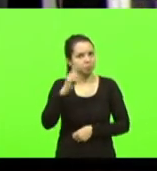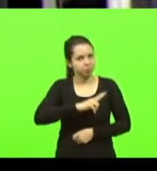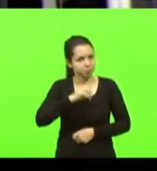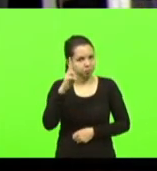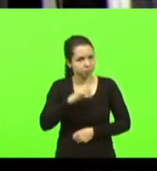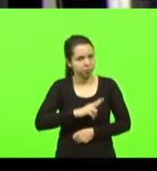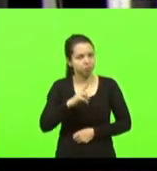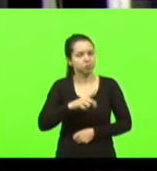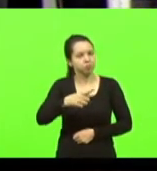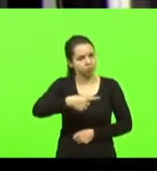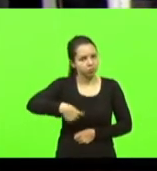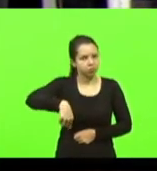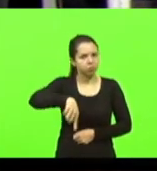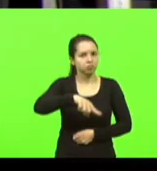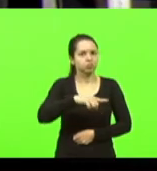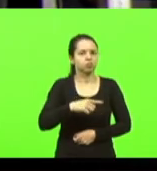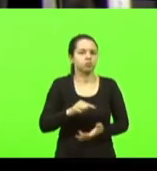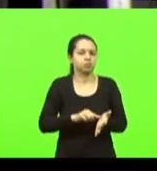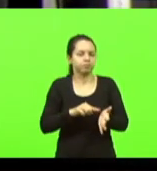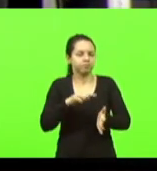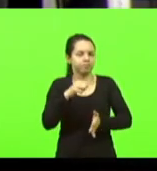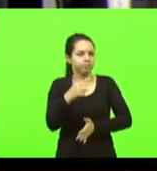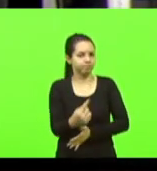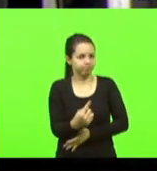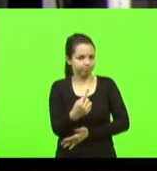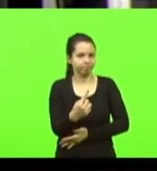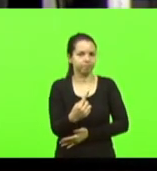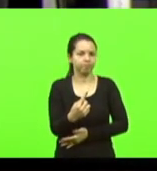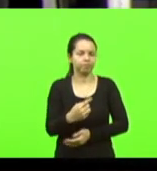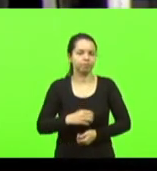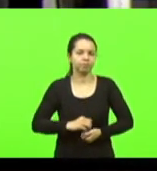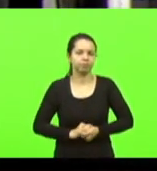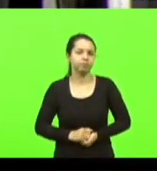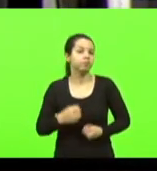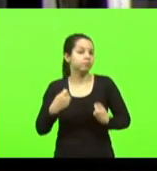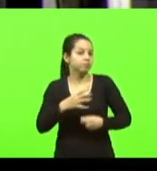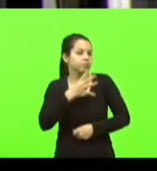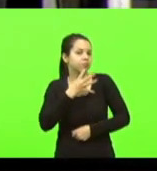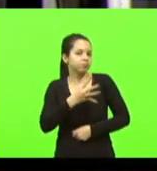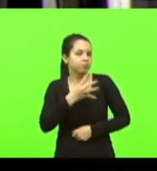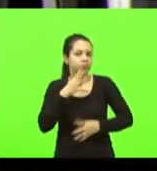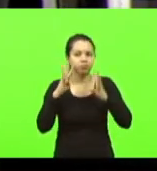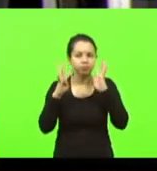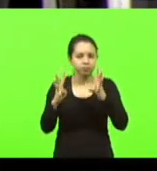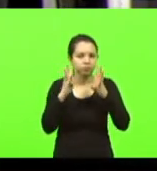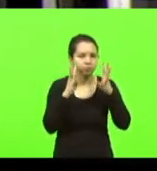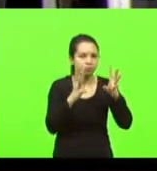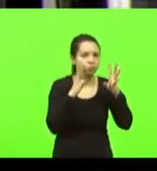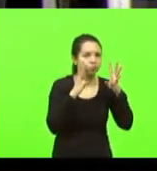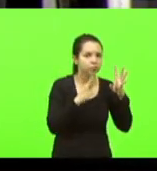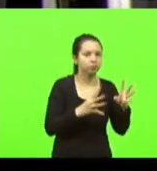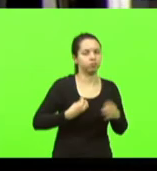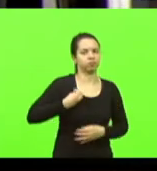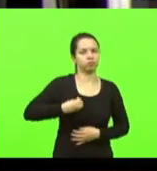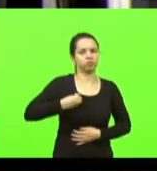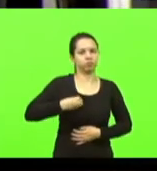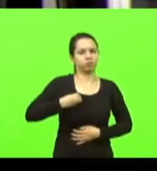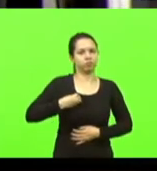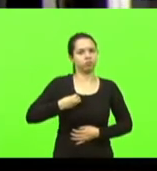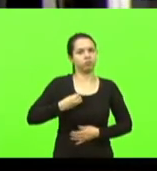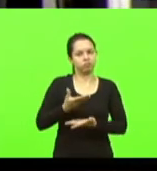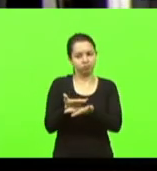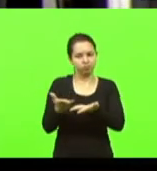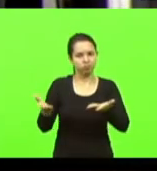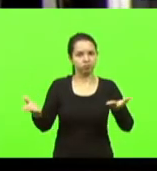para nós em primeiro lugar a conhecemos e ouvimos a realidade das pessoas